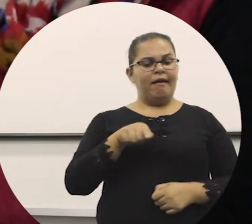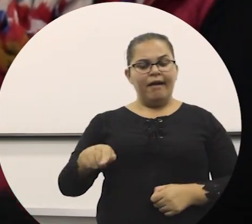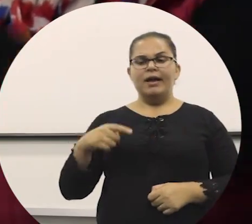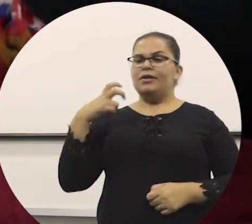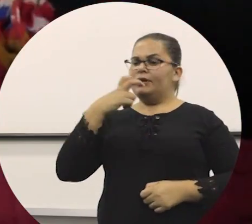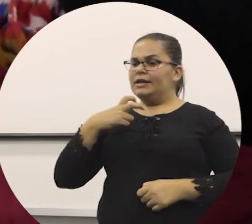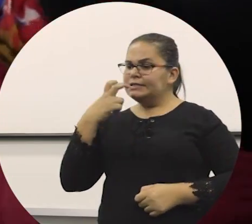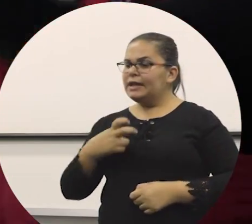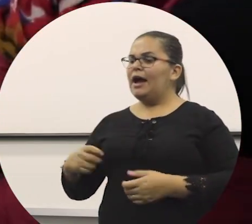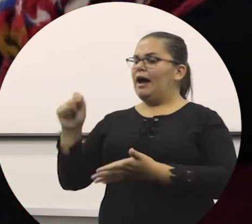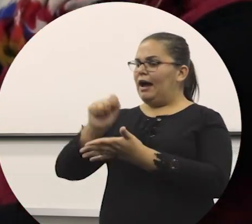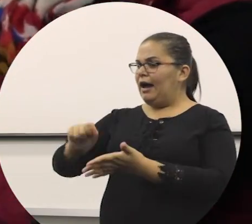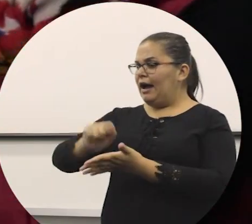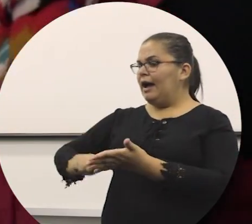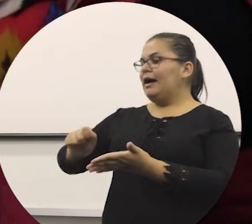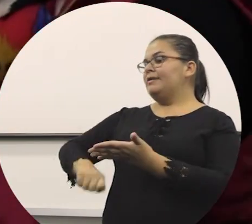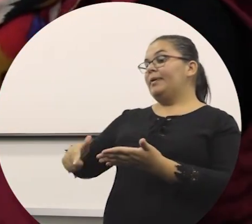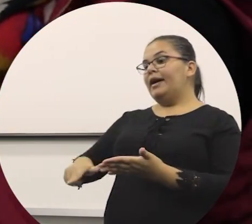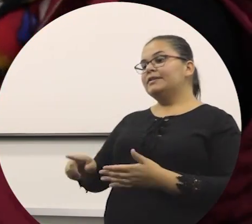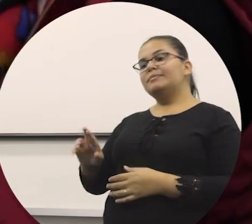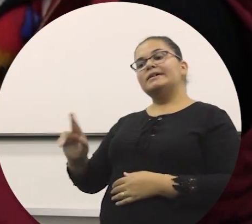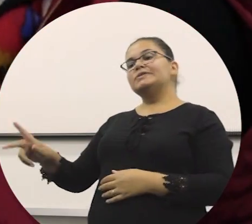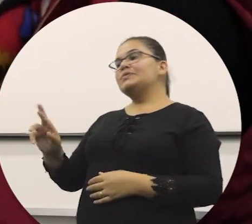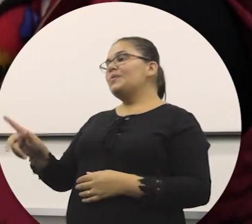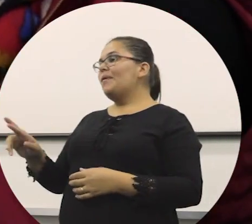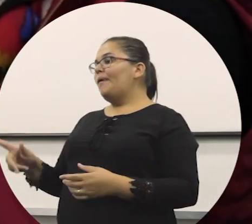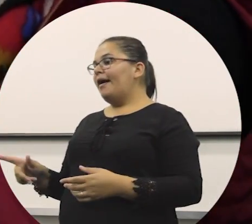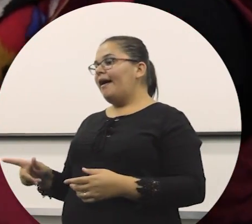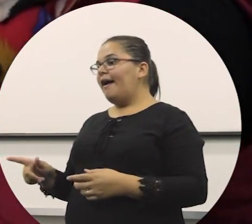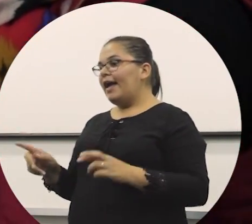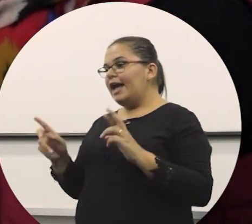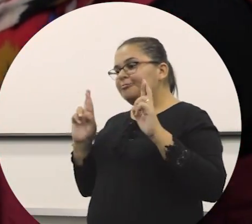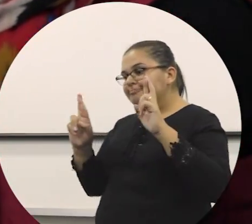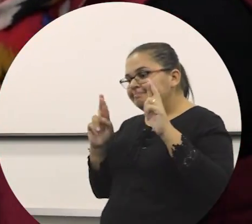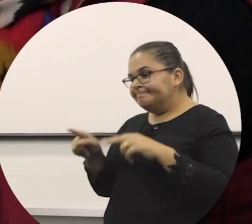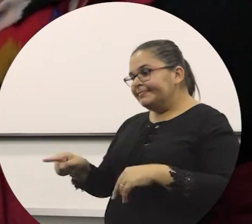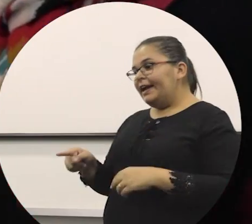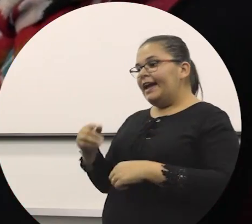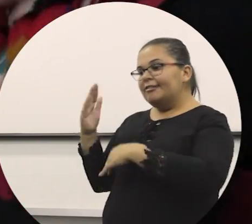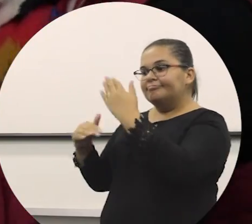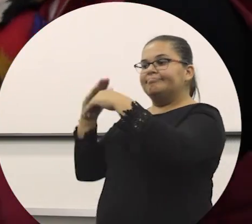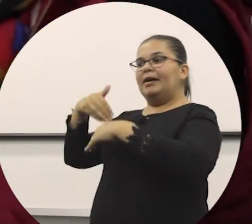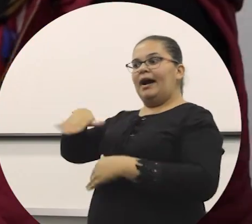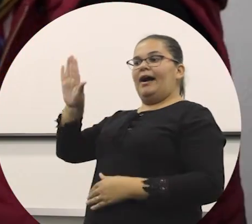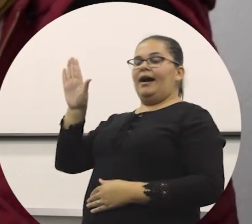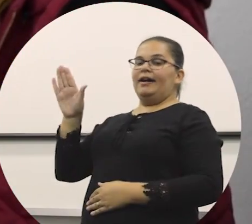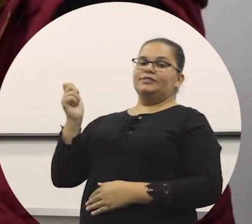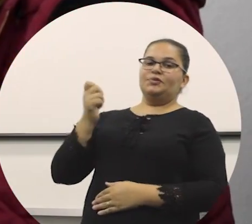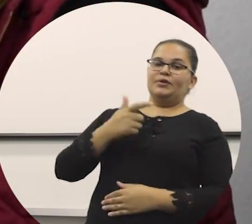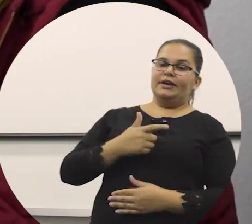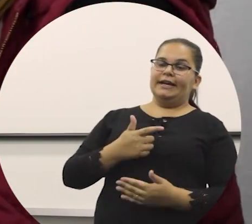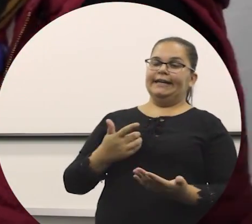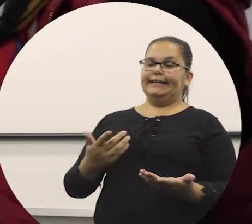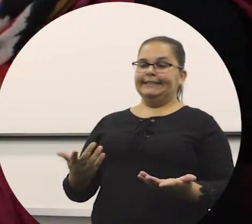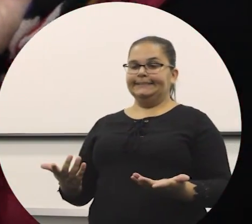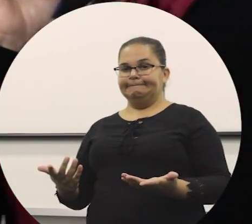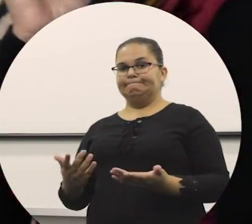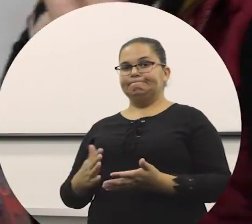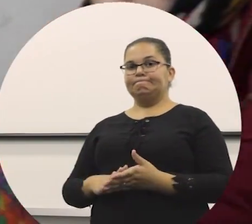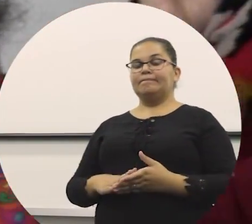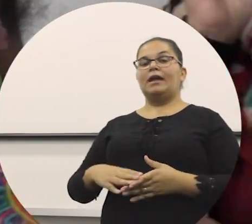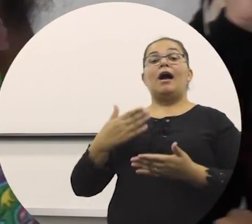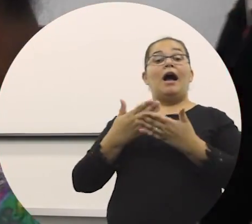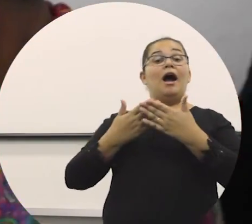julgamos oralizados, que na verdade não são. A expectativa que a gente tem. A expectativa. Está coberta de razão. Isso aí tem a ver com o que nós falamos na